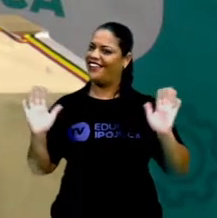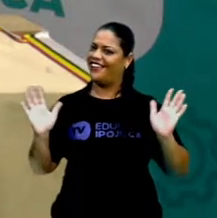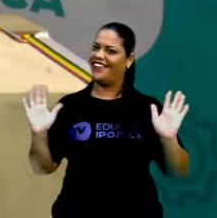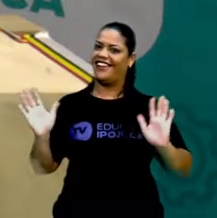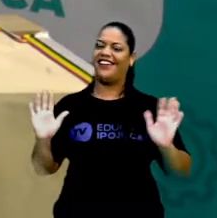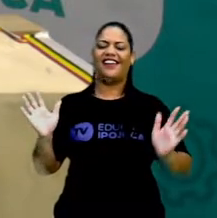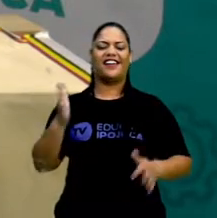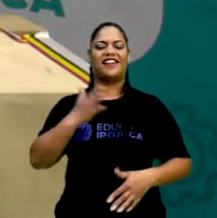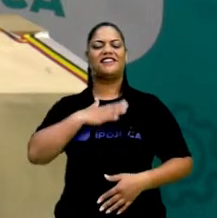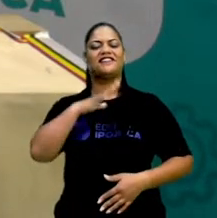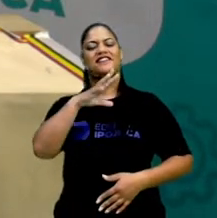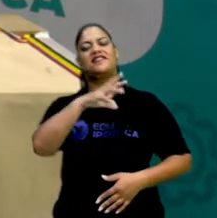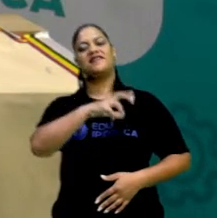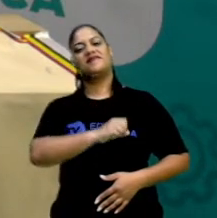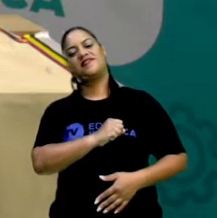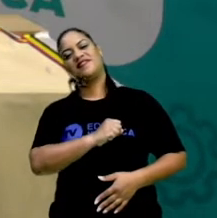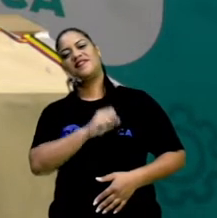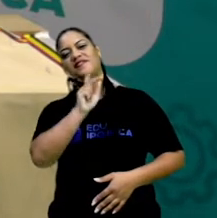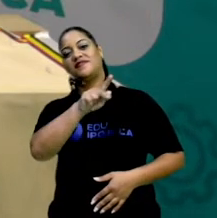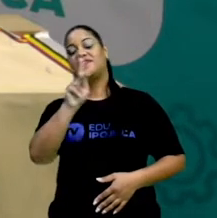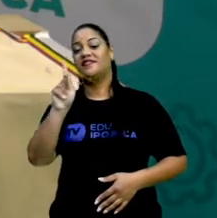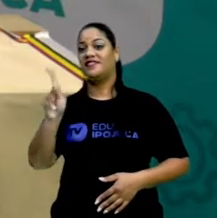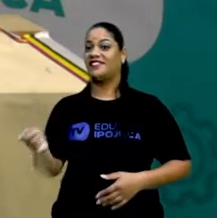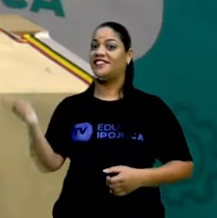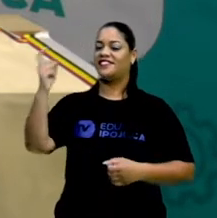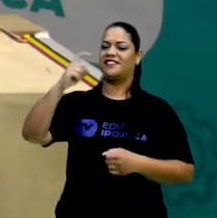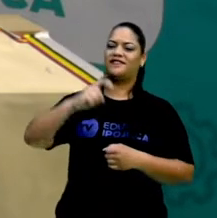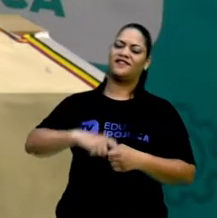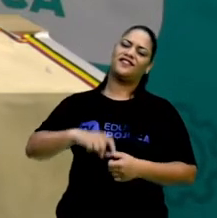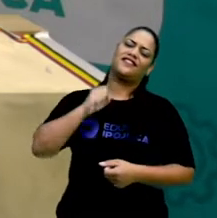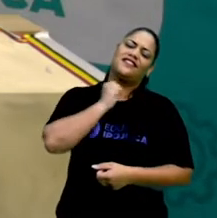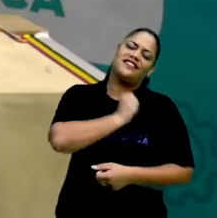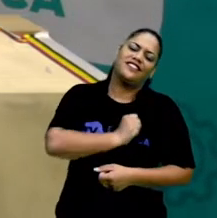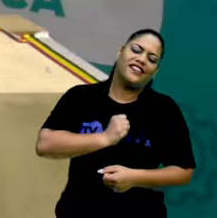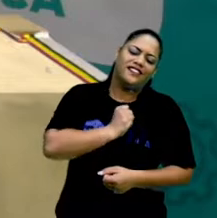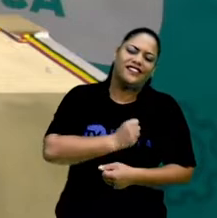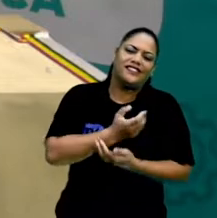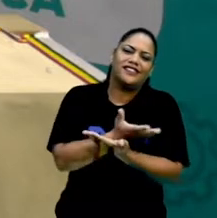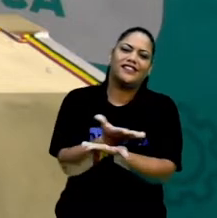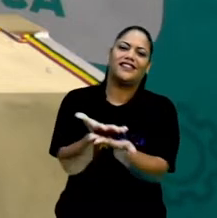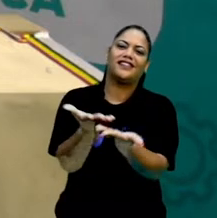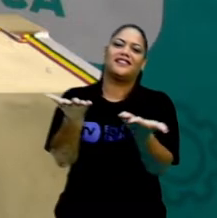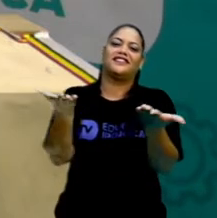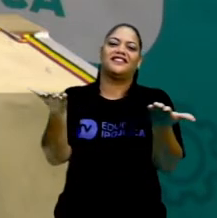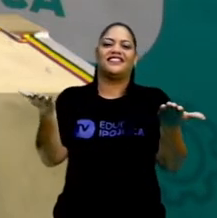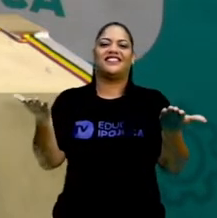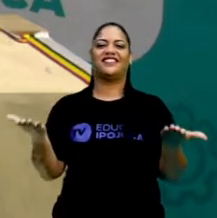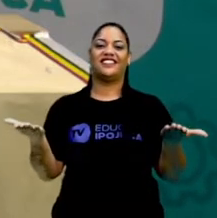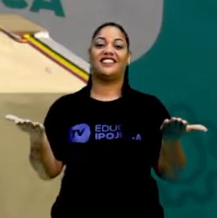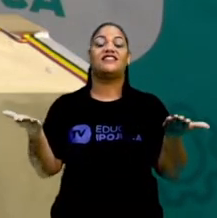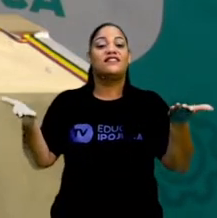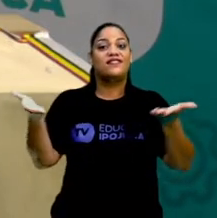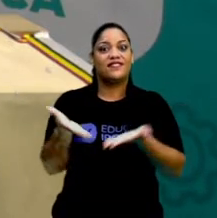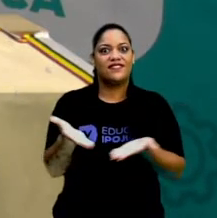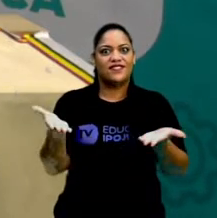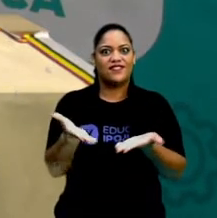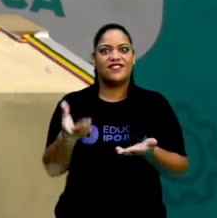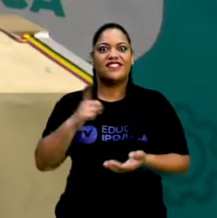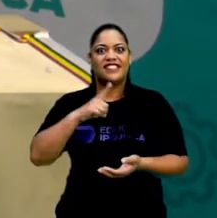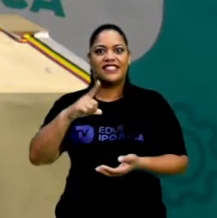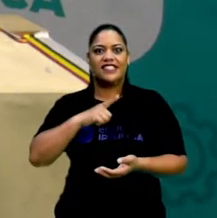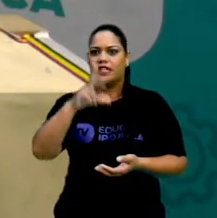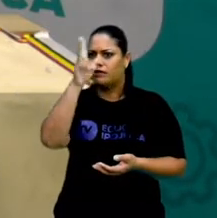Olá, meus amores. Olha, Tia Ima aqui de volta. Estava morrendo de saudade de vocês. Hoje a gente tem